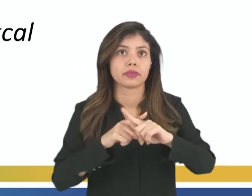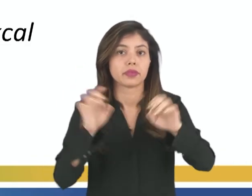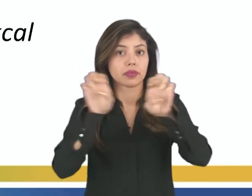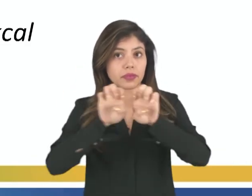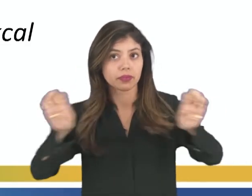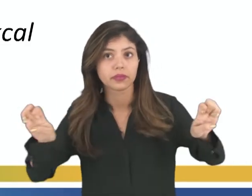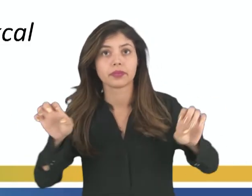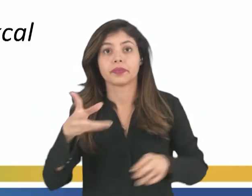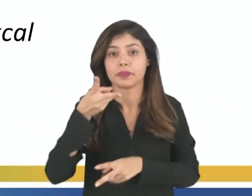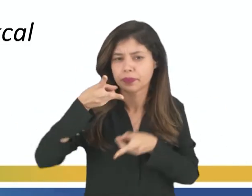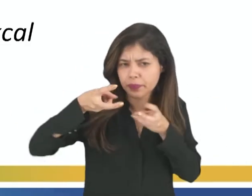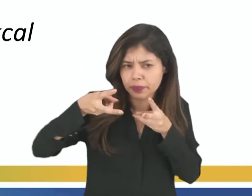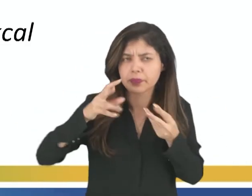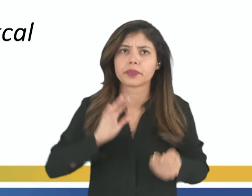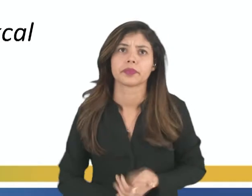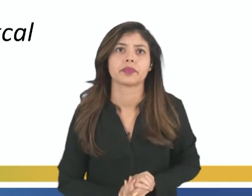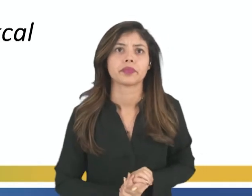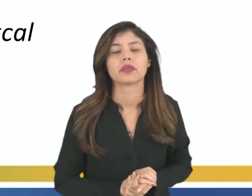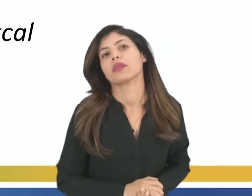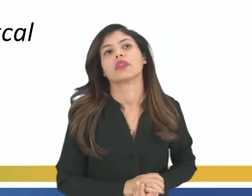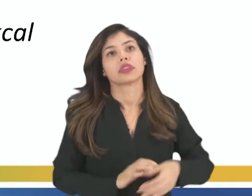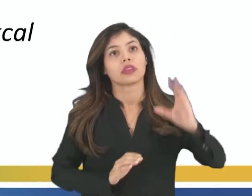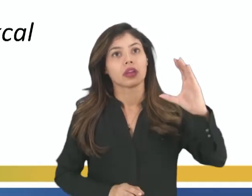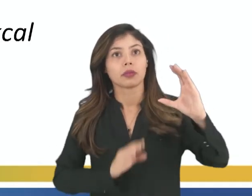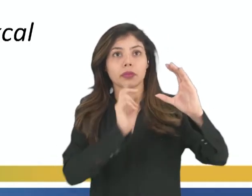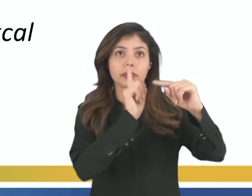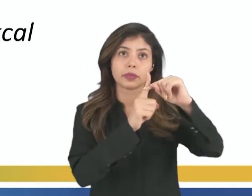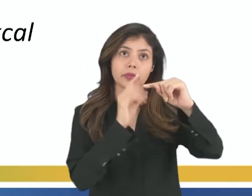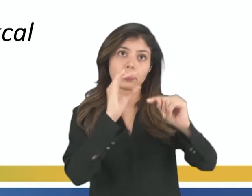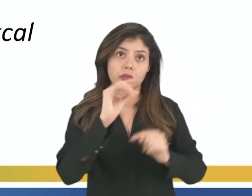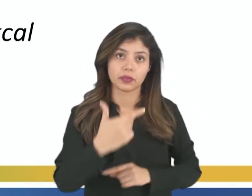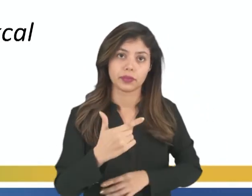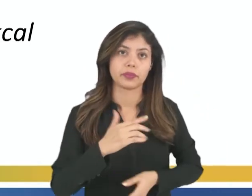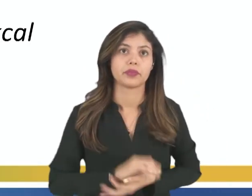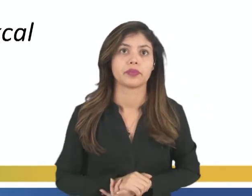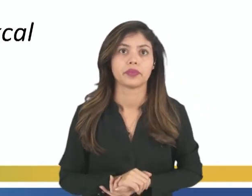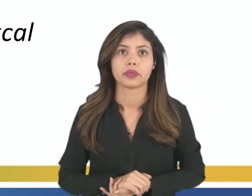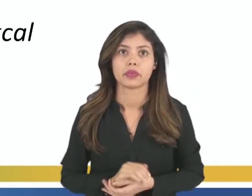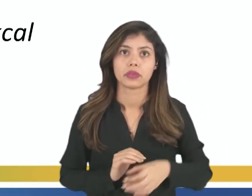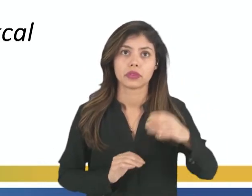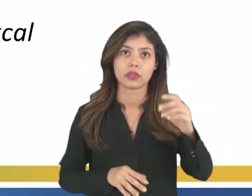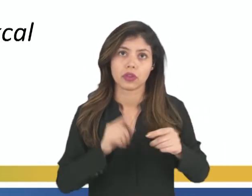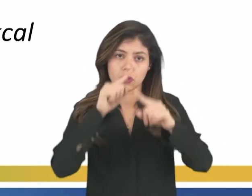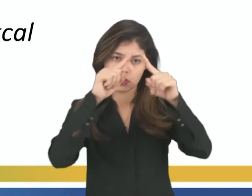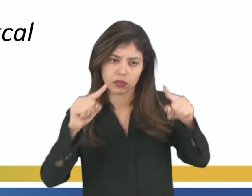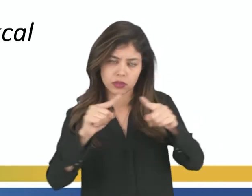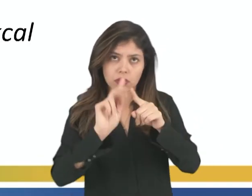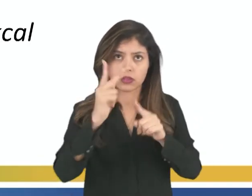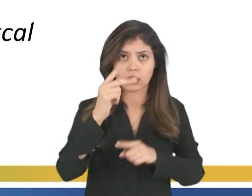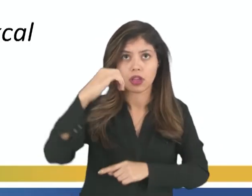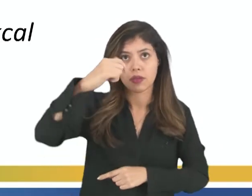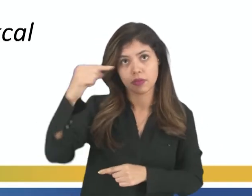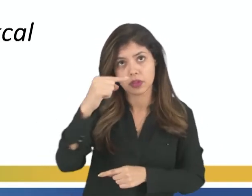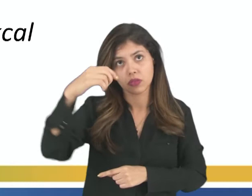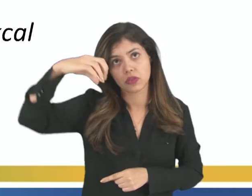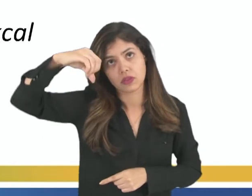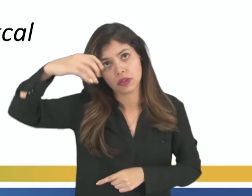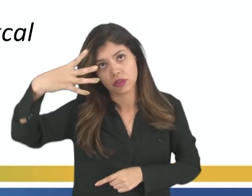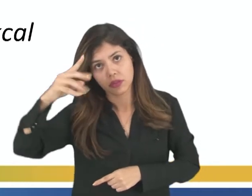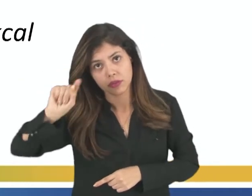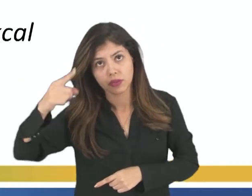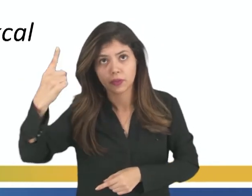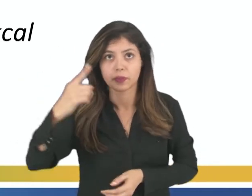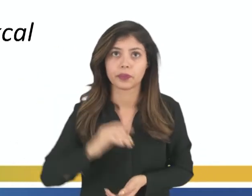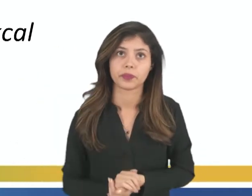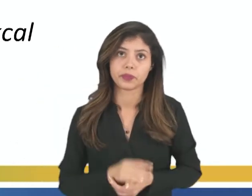equação. Perceba, carbono mais gás oxigênio produzindo CO2. com ΔH menos 94. Multipliquei a minha